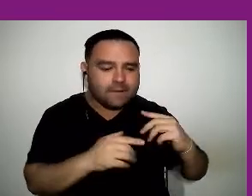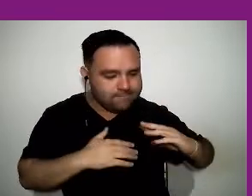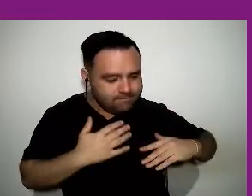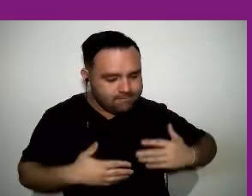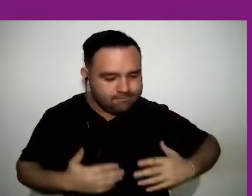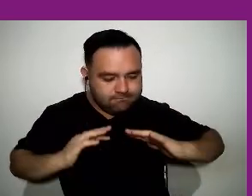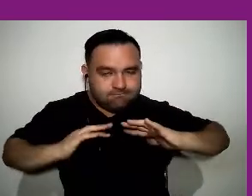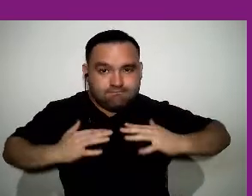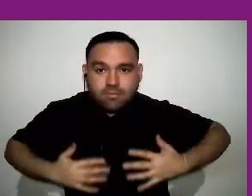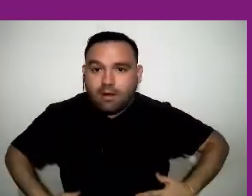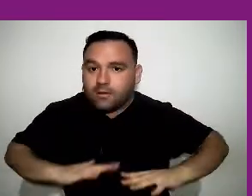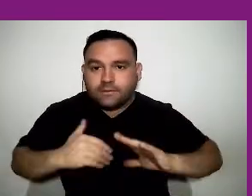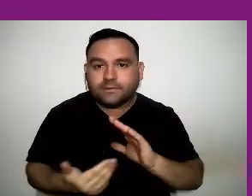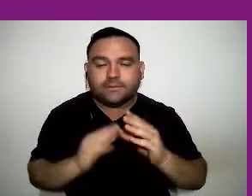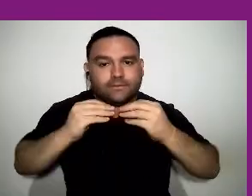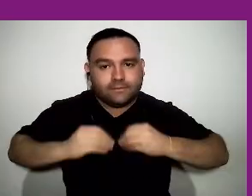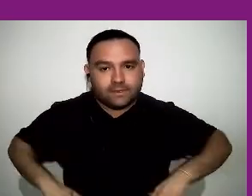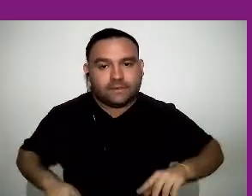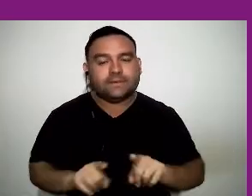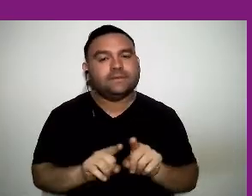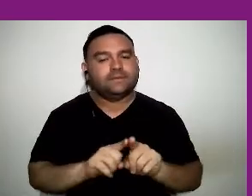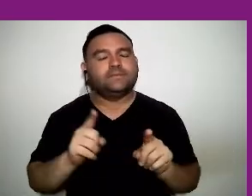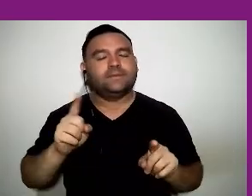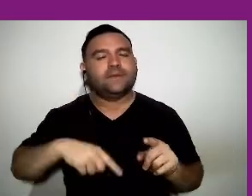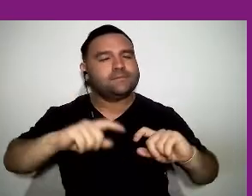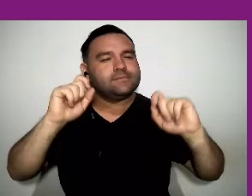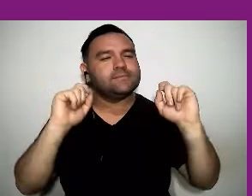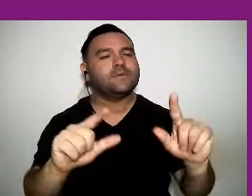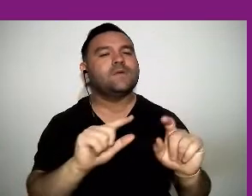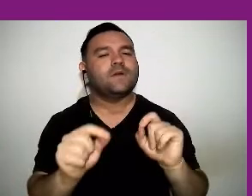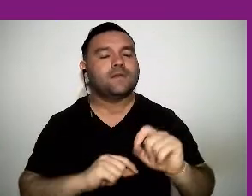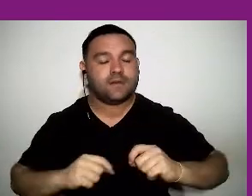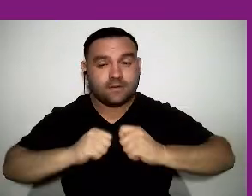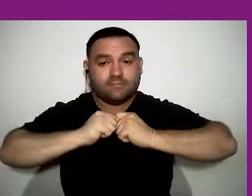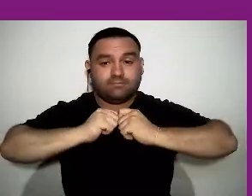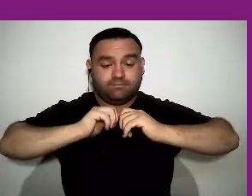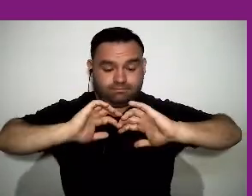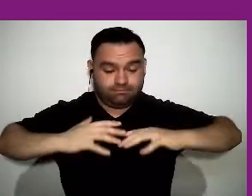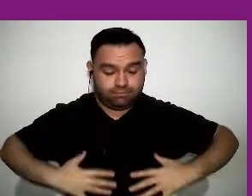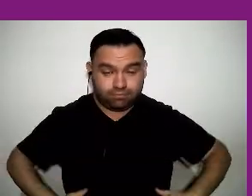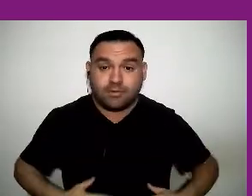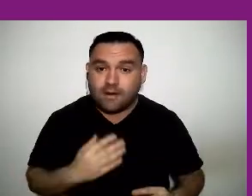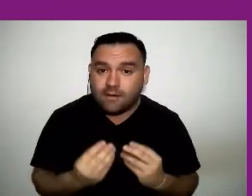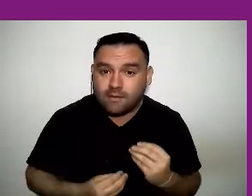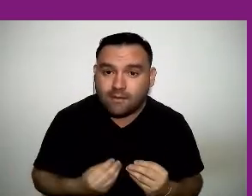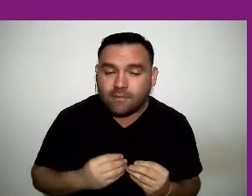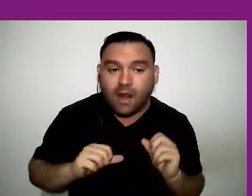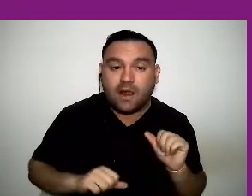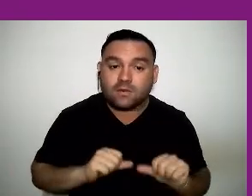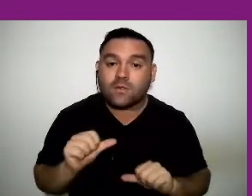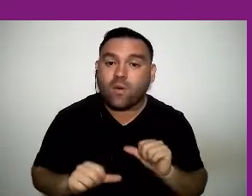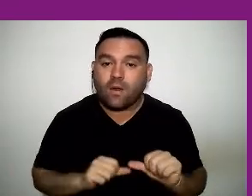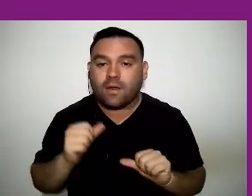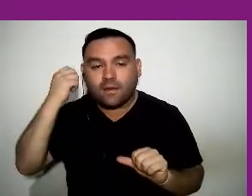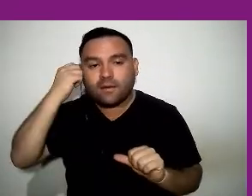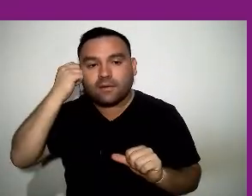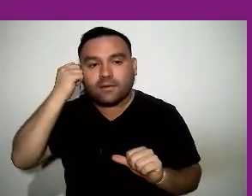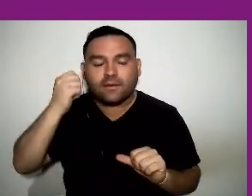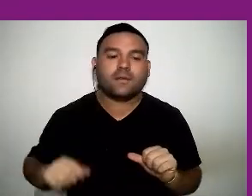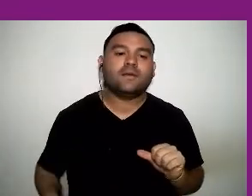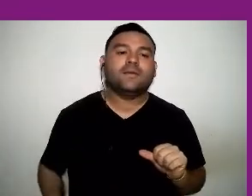cascata inflamatória. E é interessante, olha só, essa cascata inflamatória, ela altera